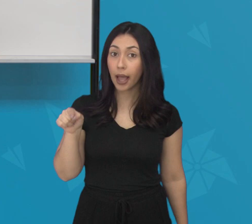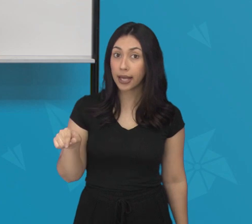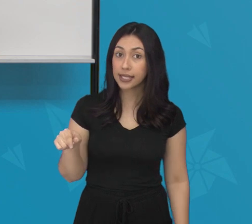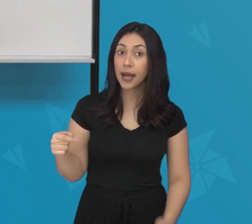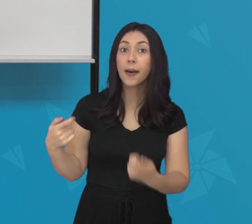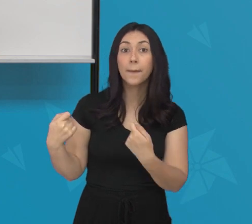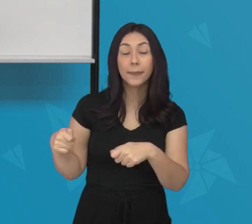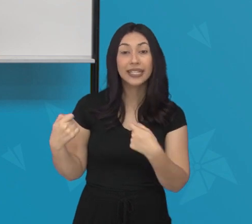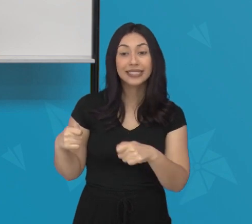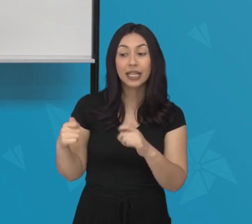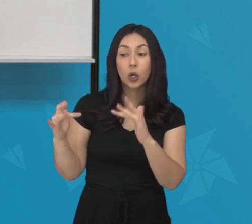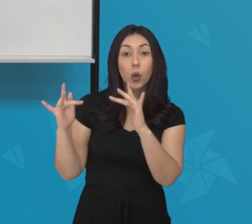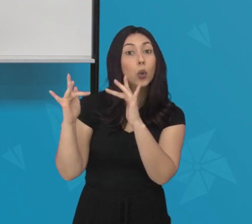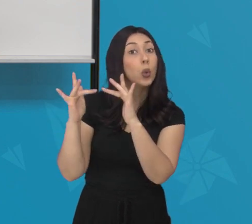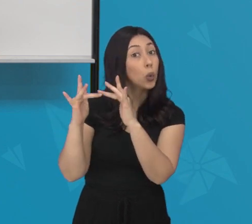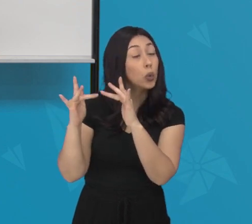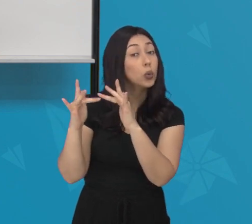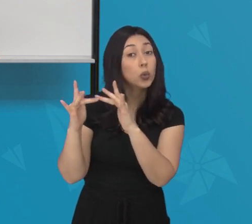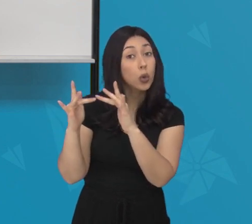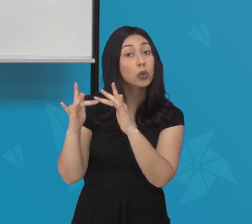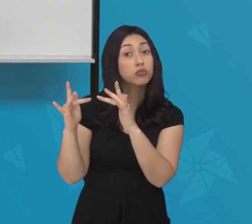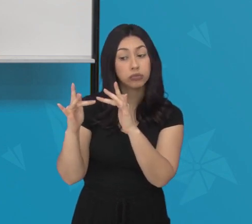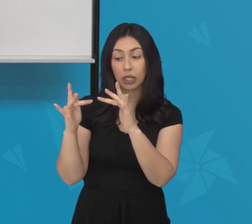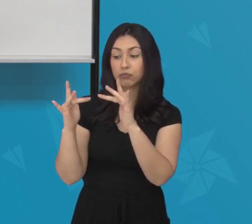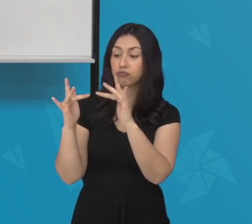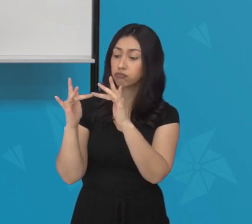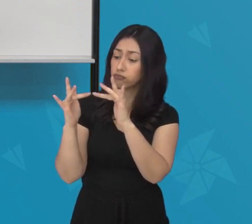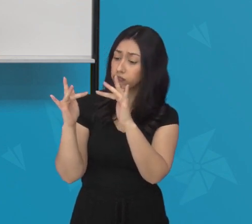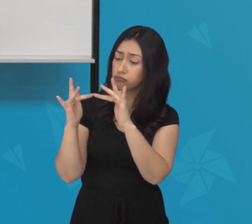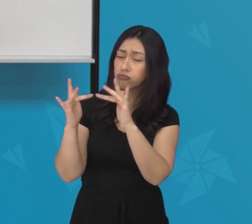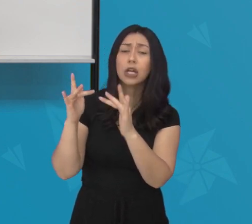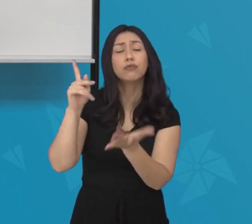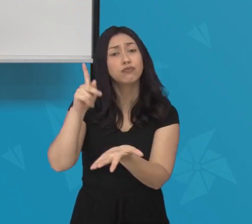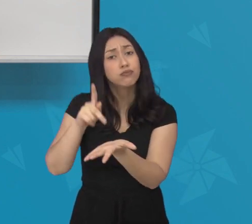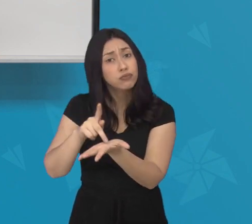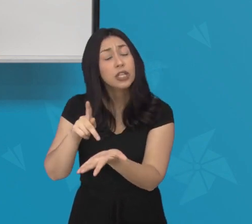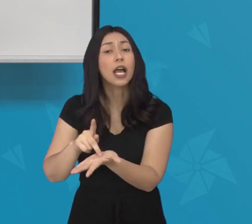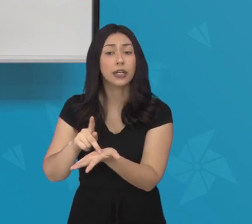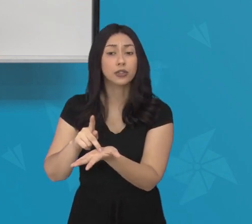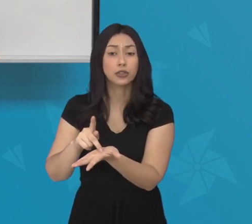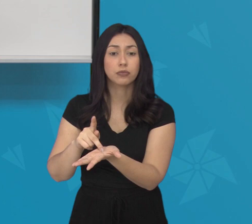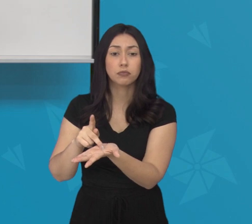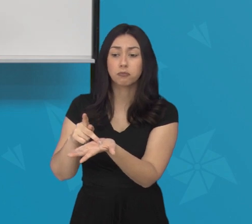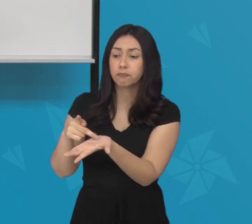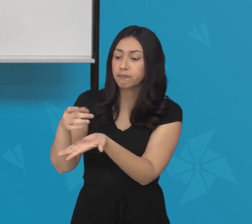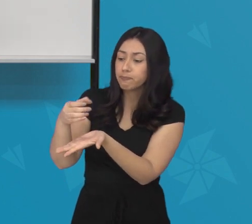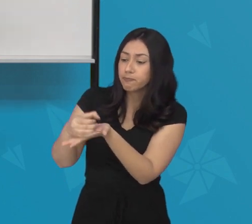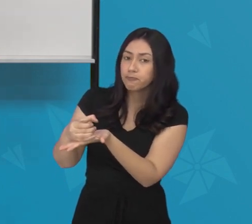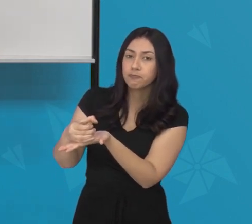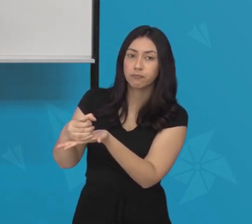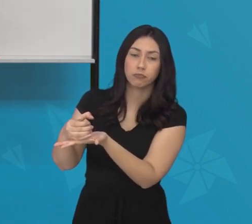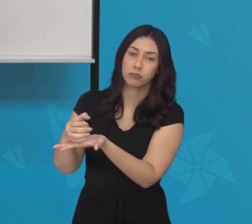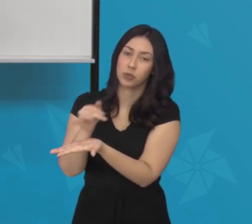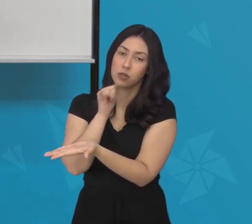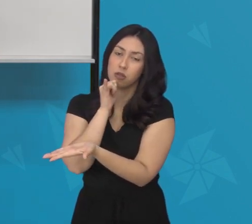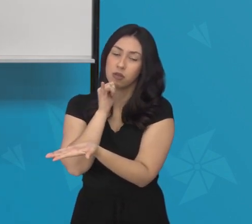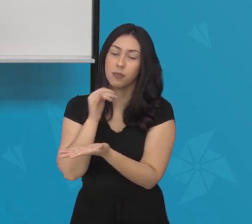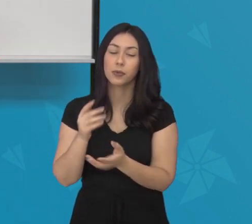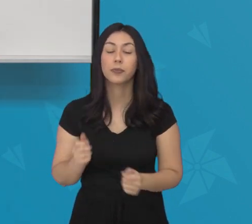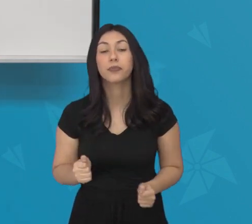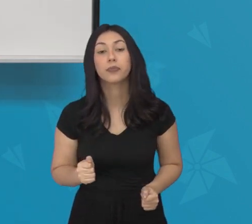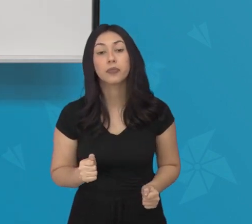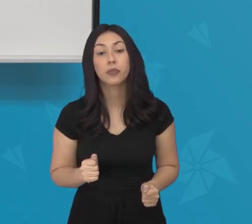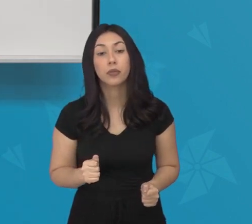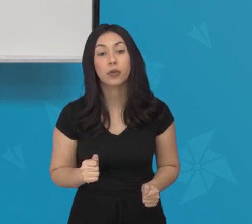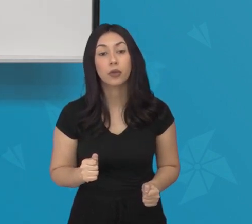exige duas superfícies em contato. Requer duas superfícies em contato. Um tipo de